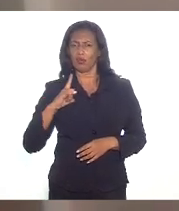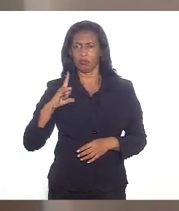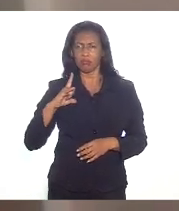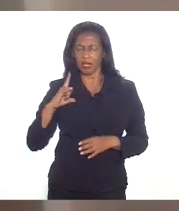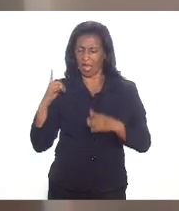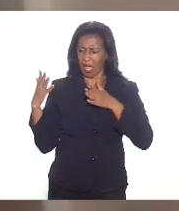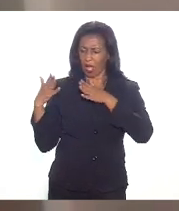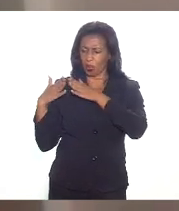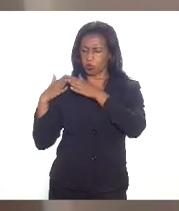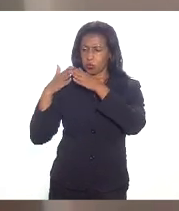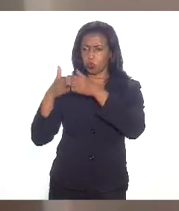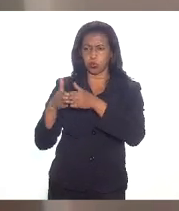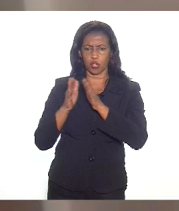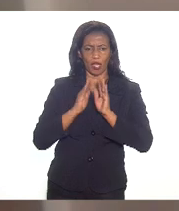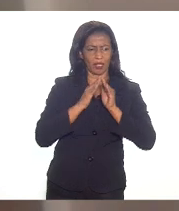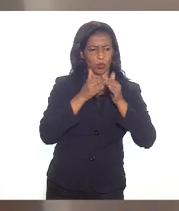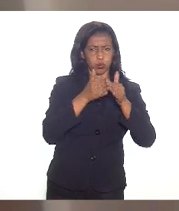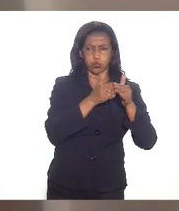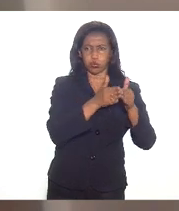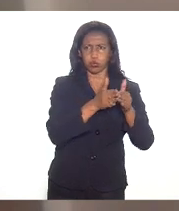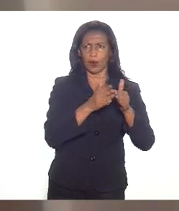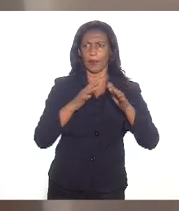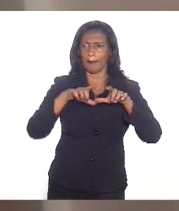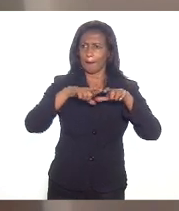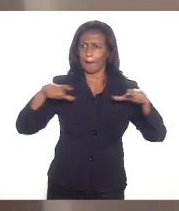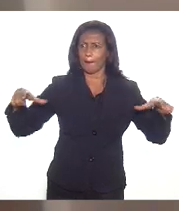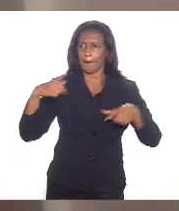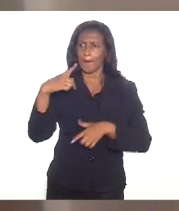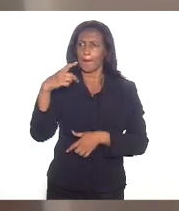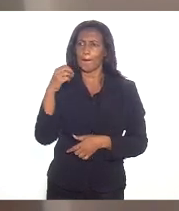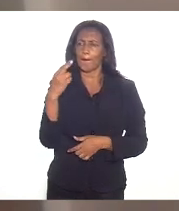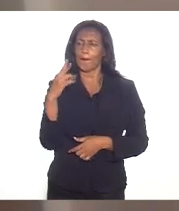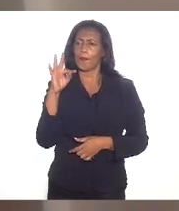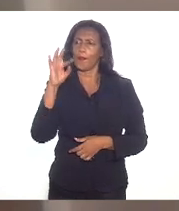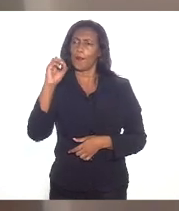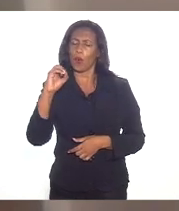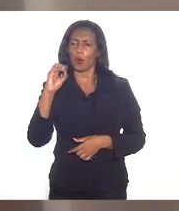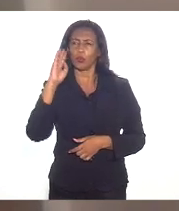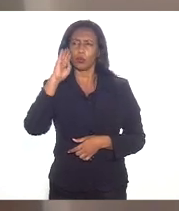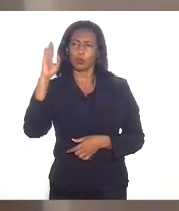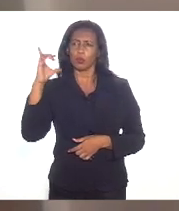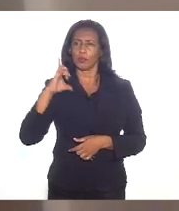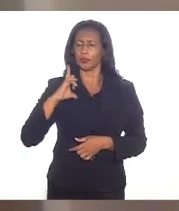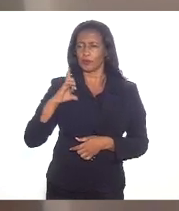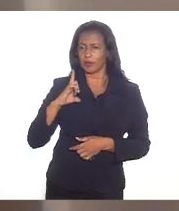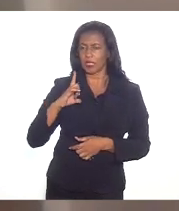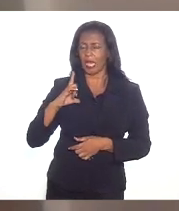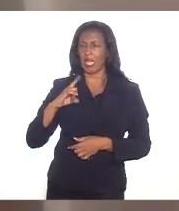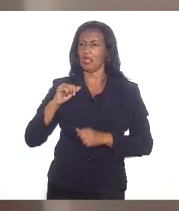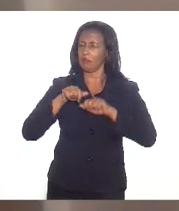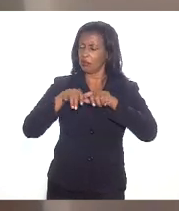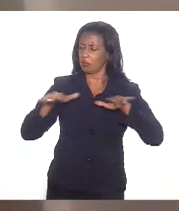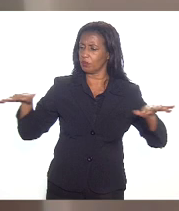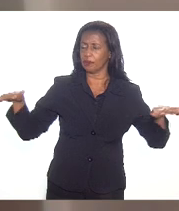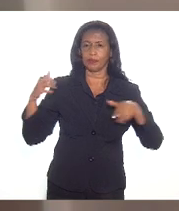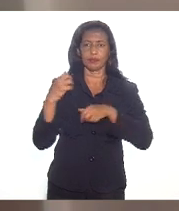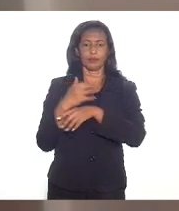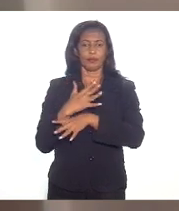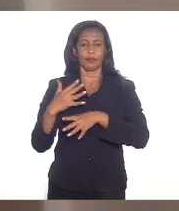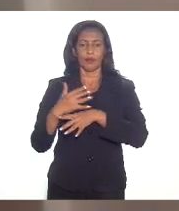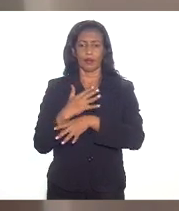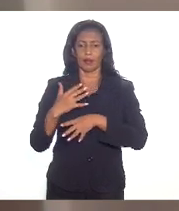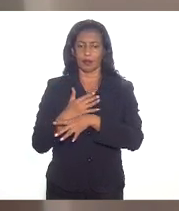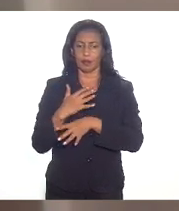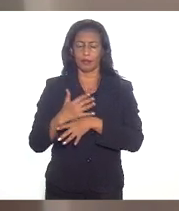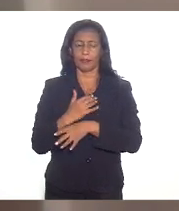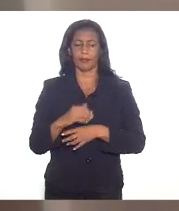estado litorâneo, qual é o papel do Porto do Rio, que de alguma forma está engargalado pela cidade, né? O